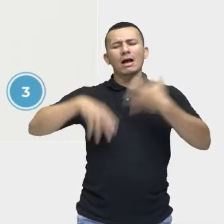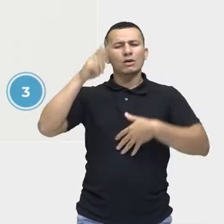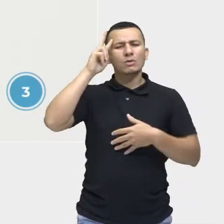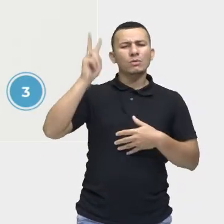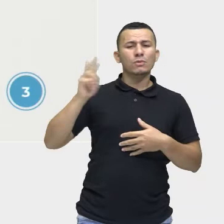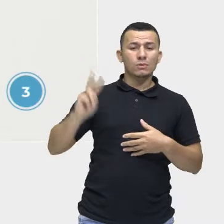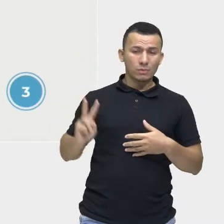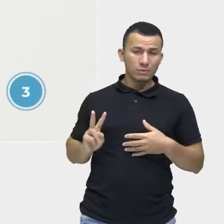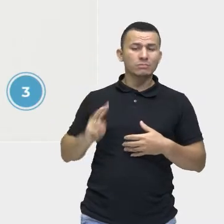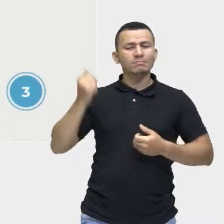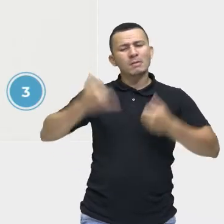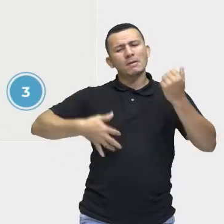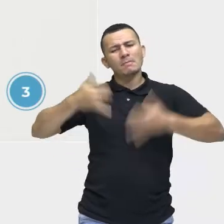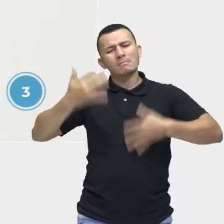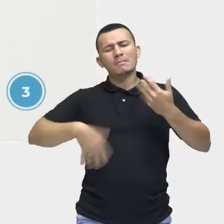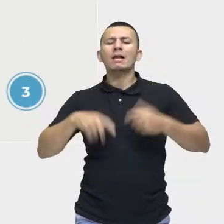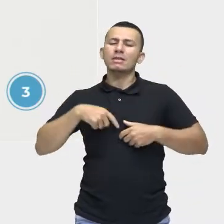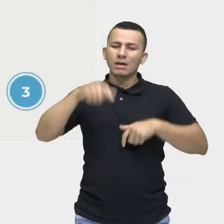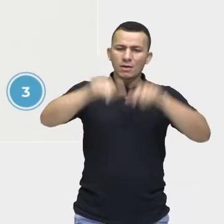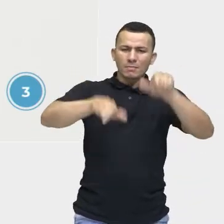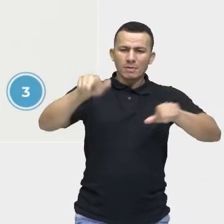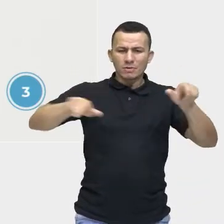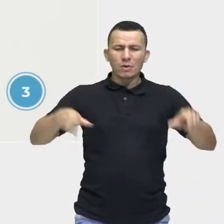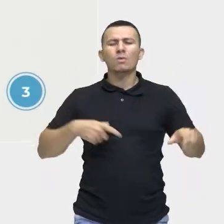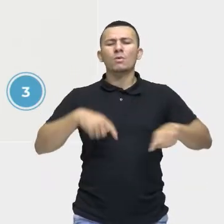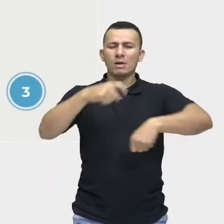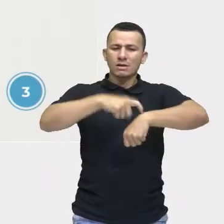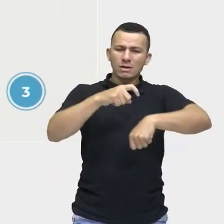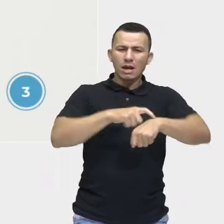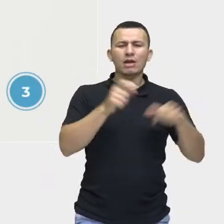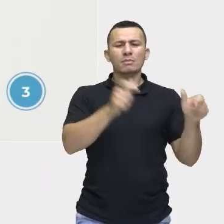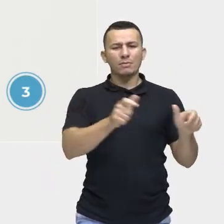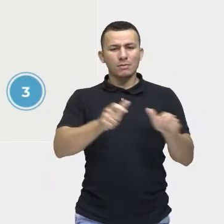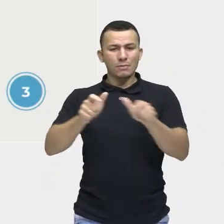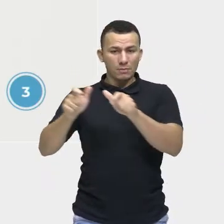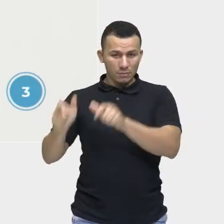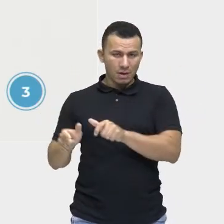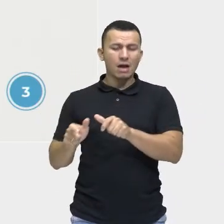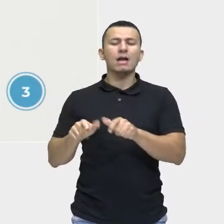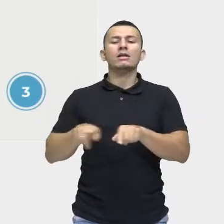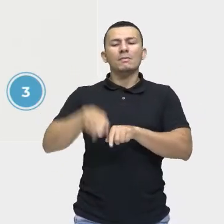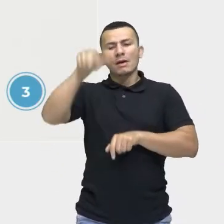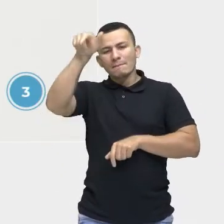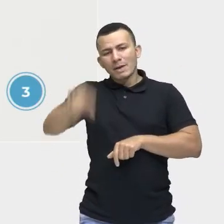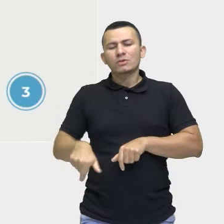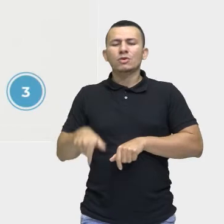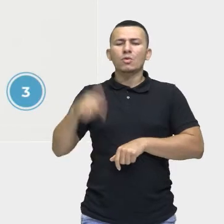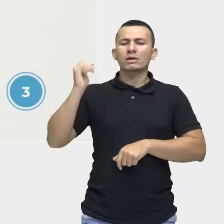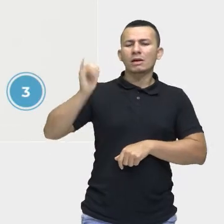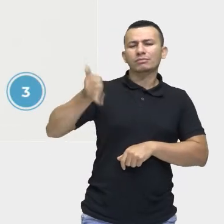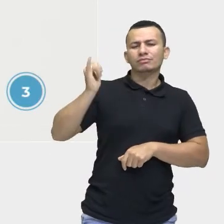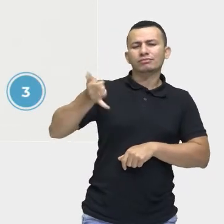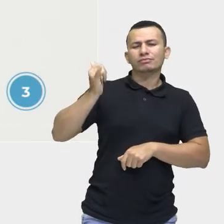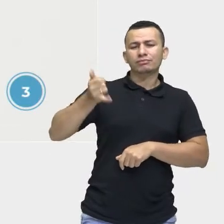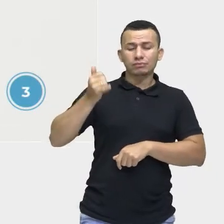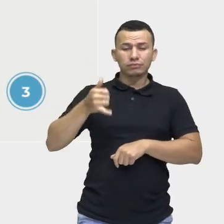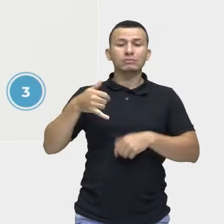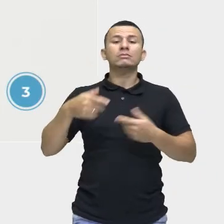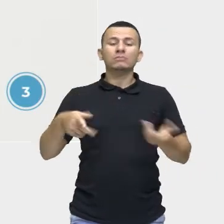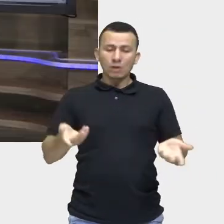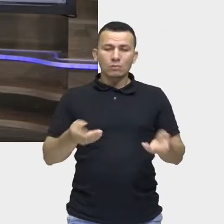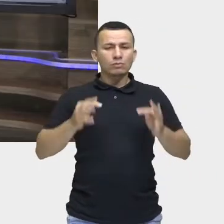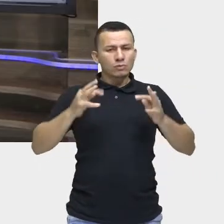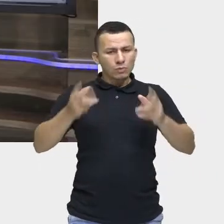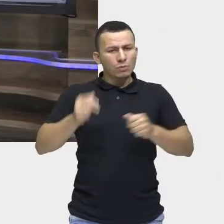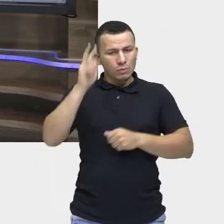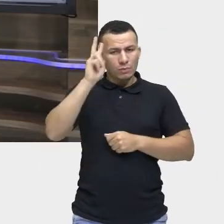uma história com personagem, com tempo, com lugar, né, o narrador e o enredo em si. Então, ele